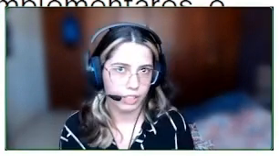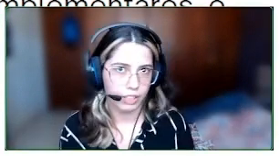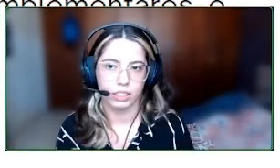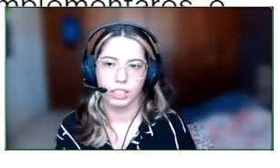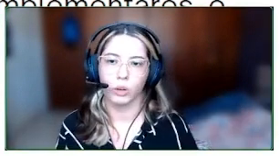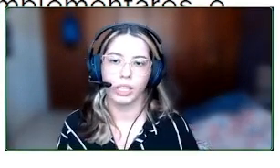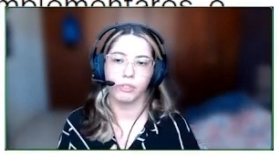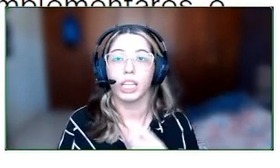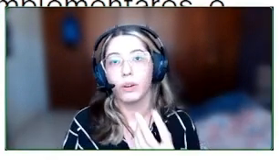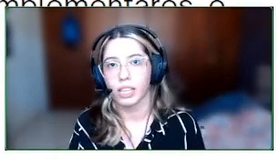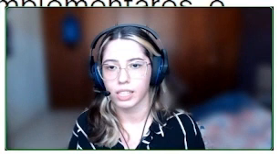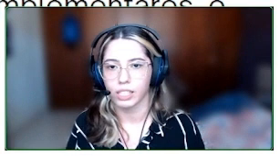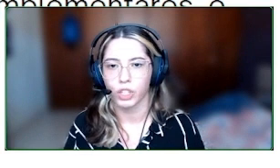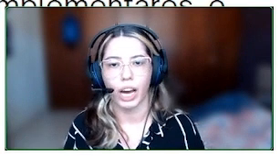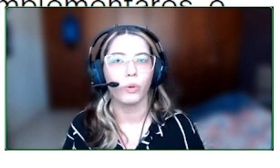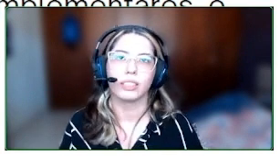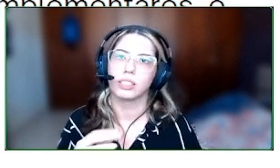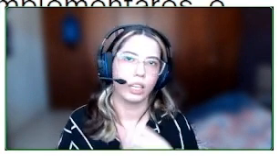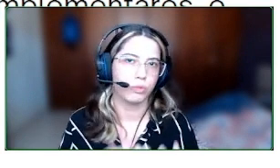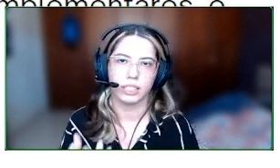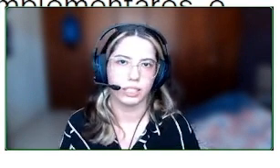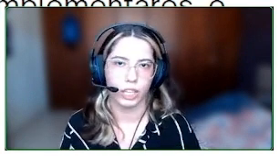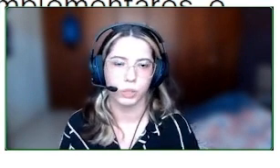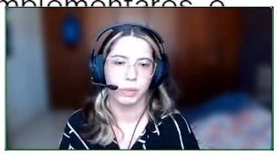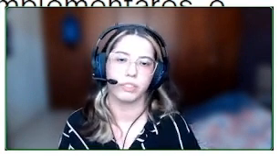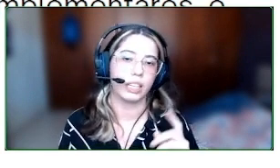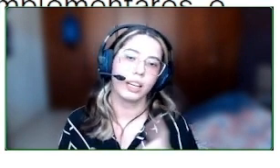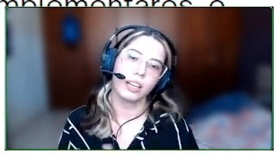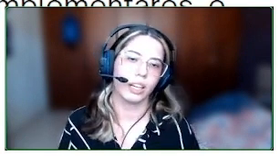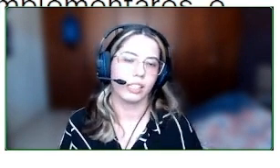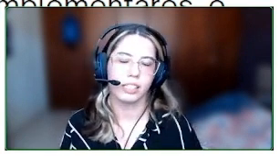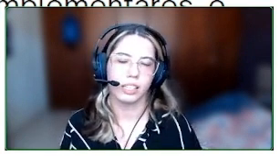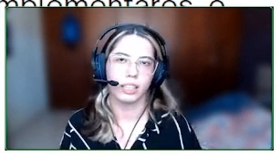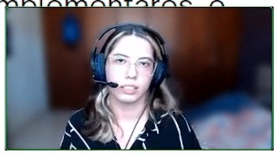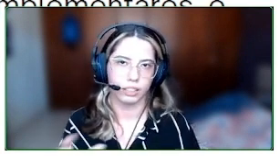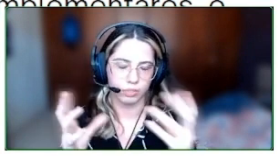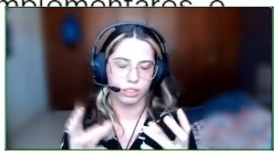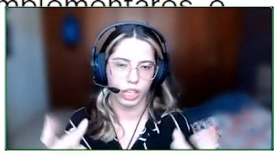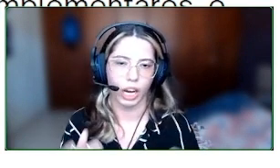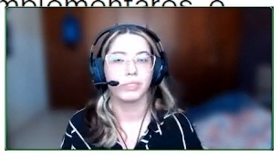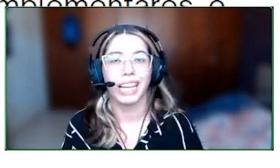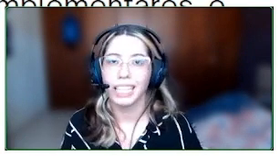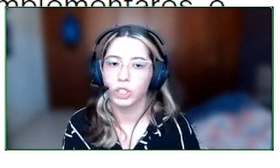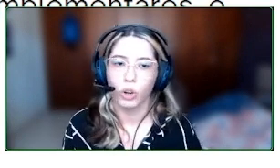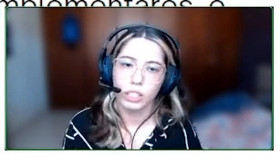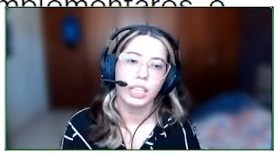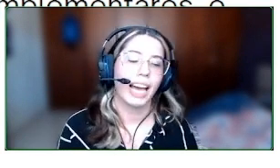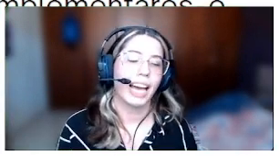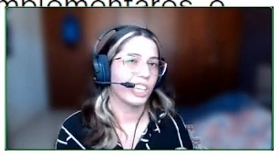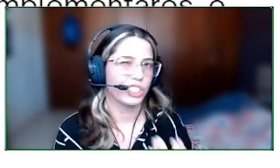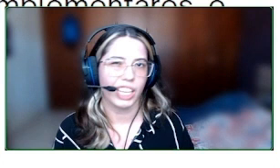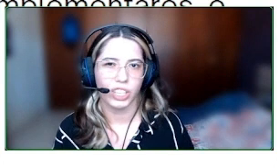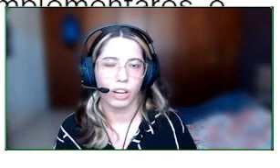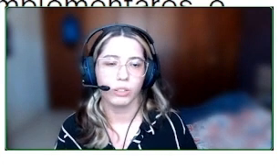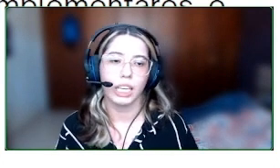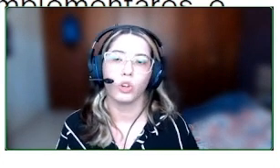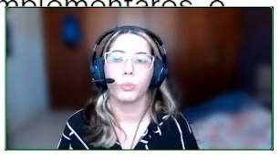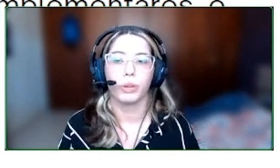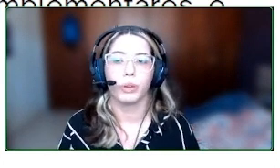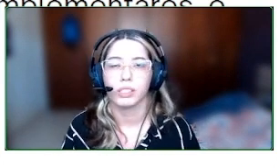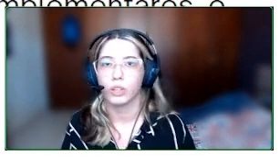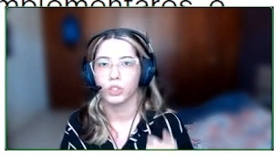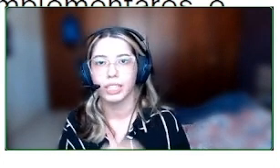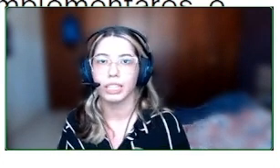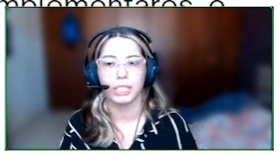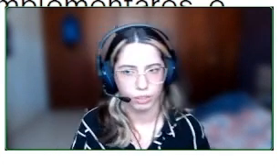em vigas. Então, eles definiram essa resistência geral, eles queriam fazer esses testes para definir tanto a resistência, né, nessa geral, na linha de cola, essa rigidez geral e o